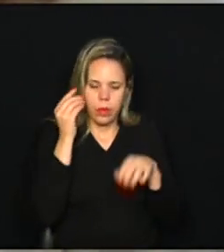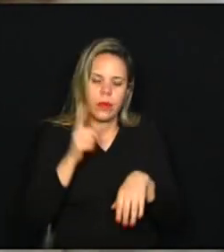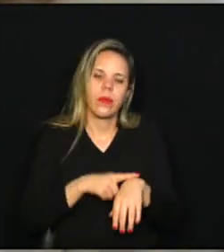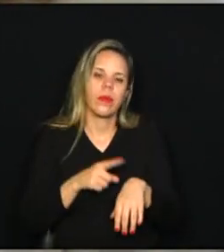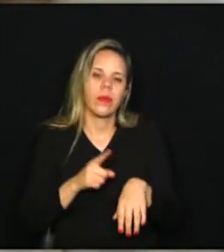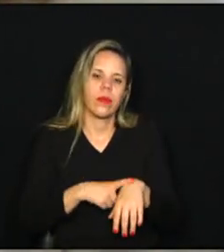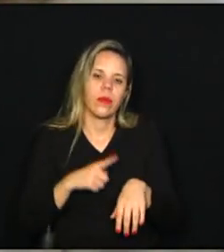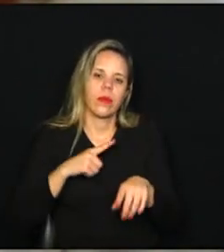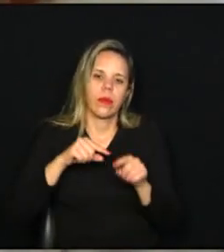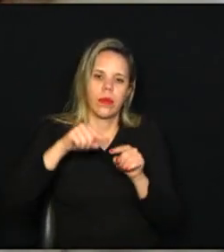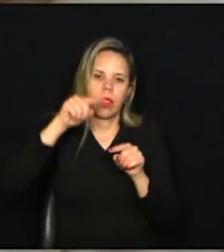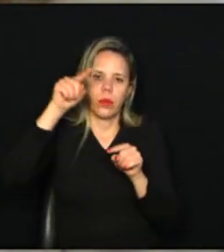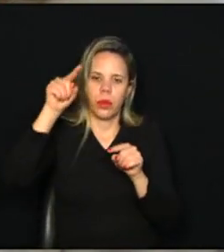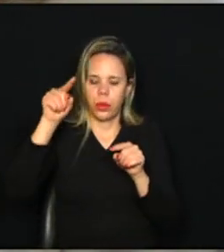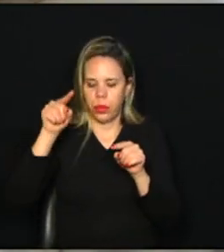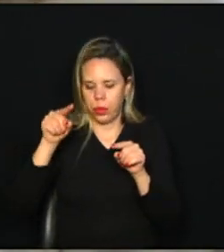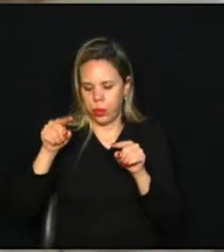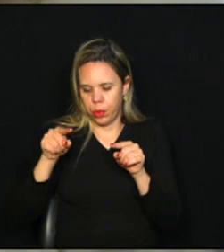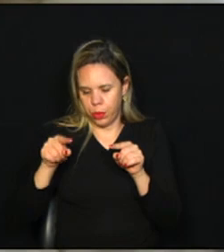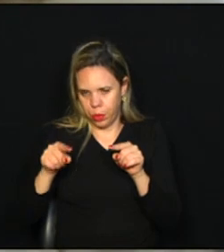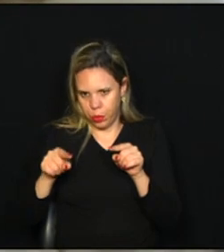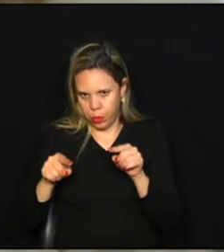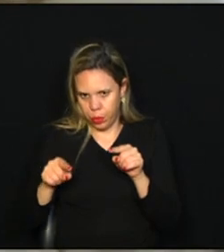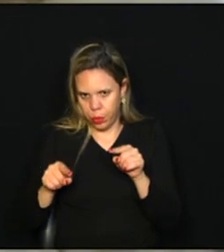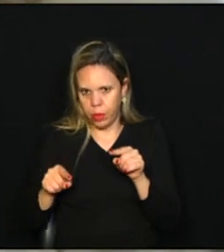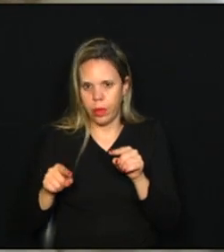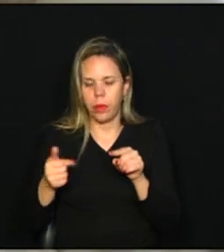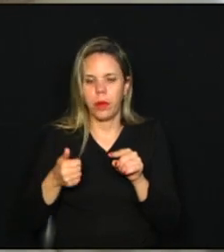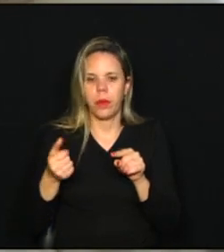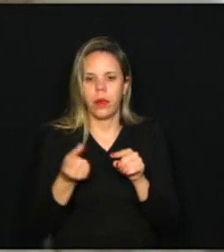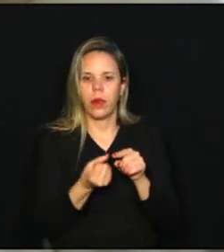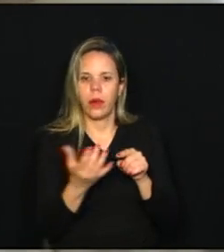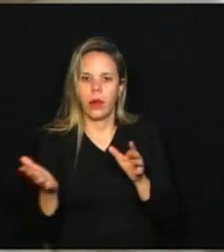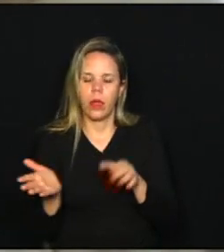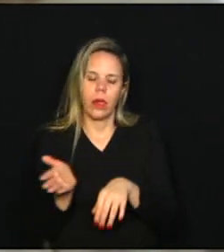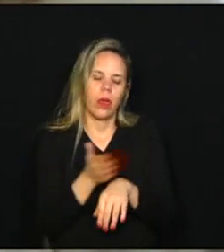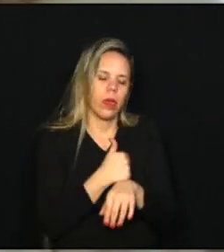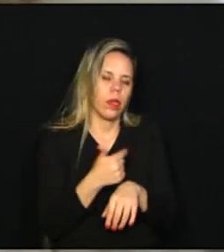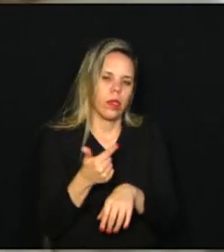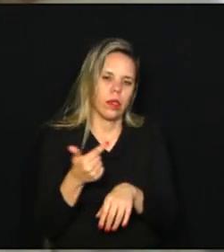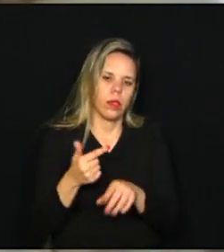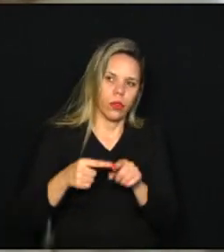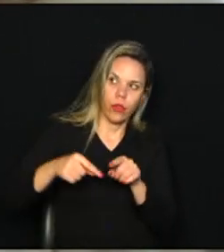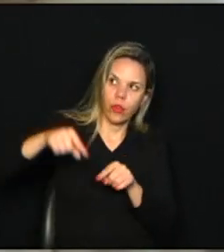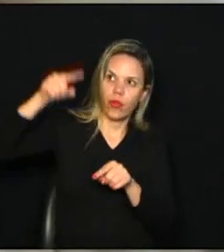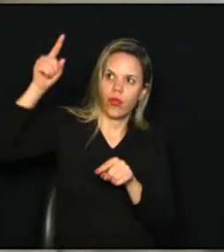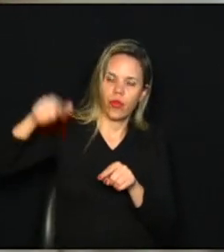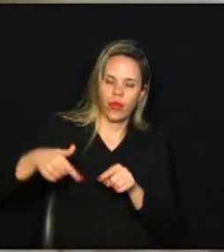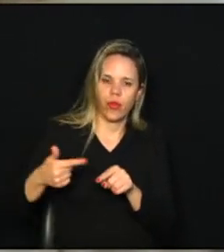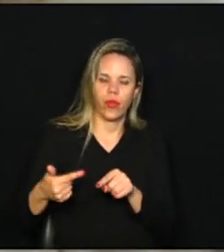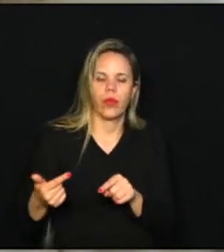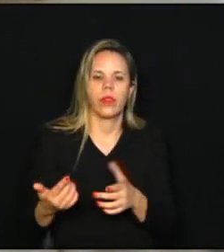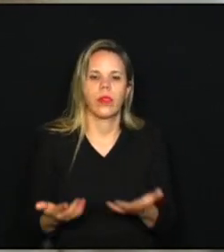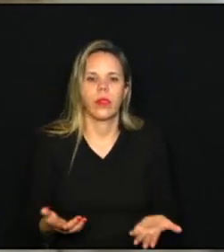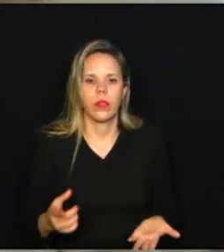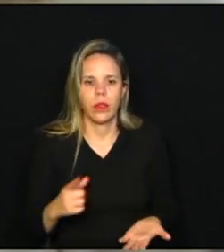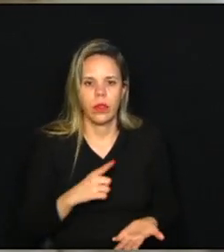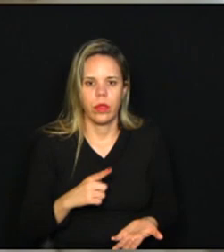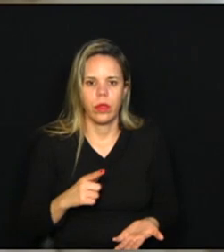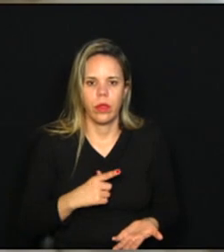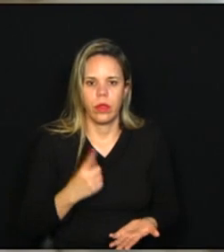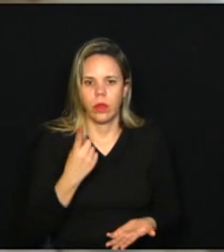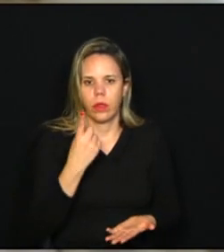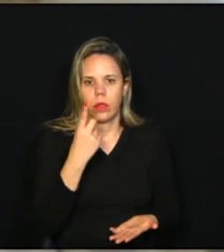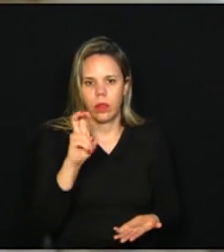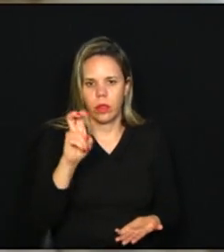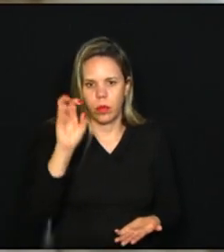teve a descensão da primeira onda, antes da ascensão da segunda onda, a gente tinha